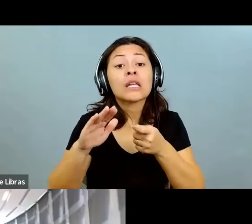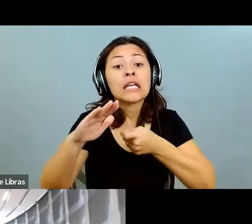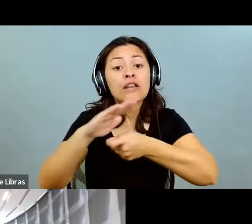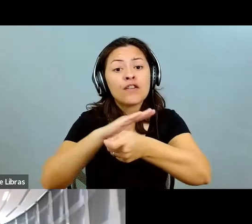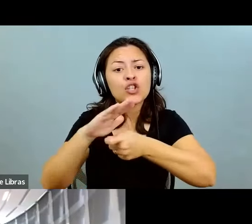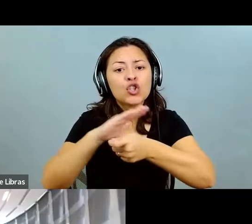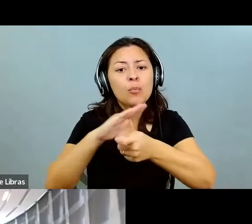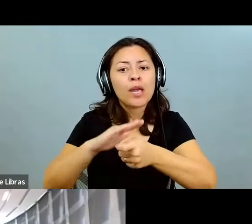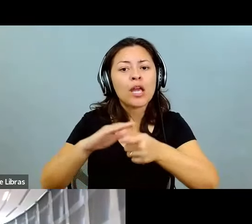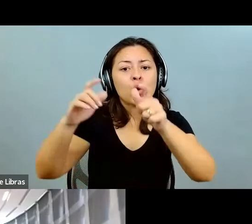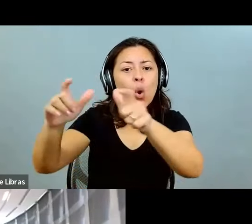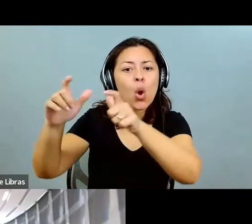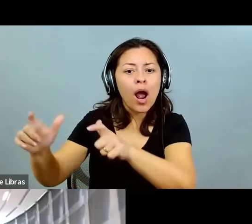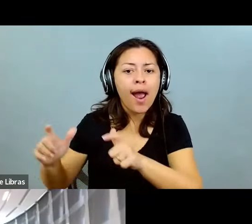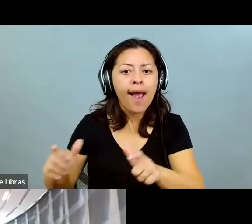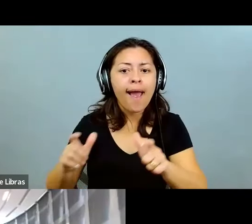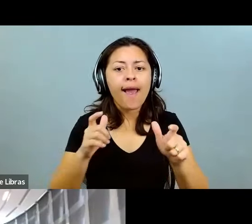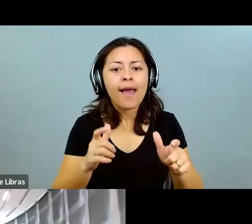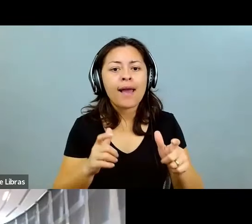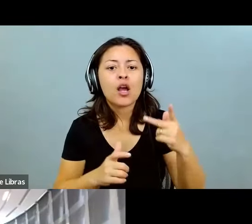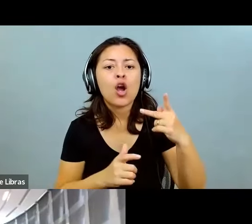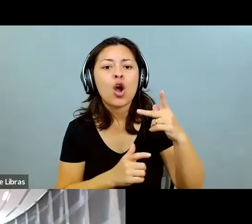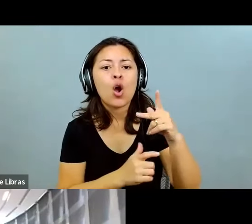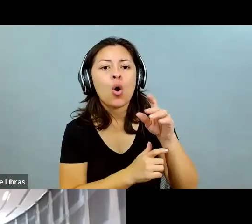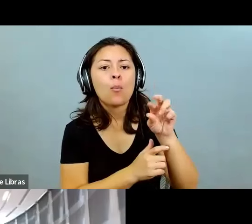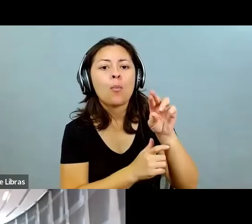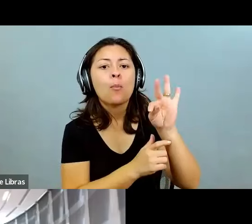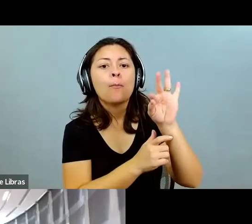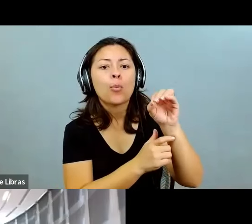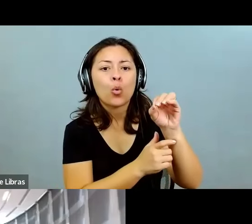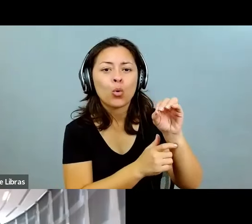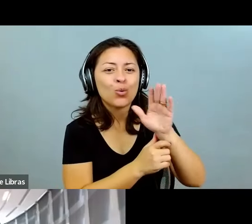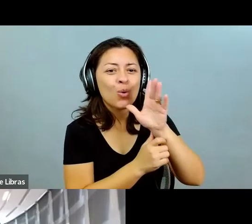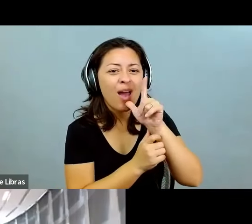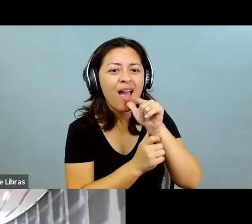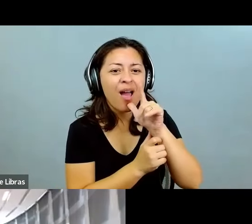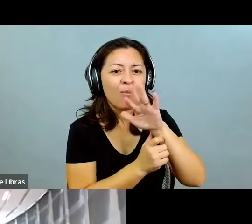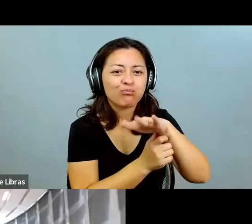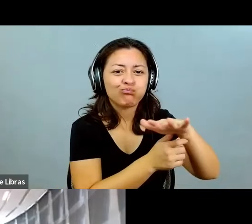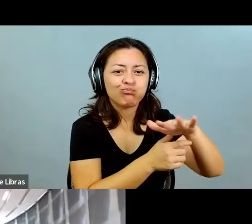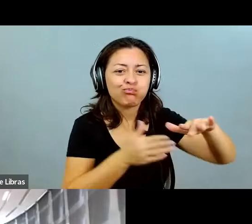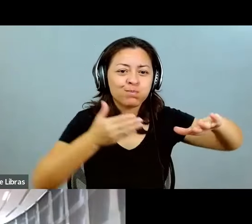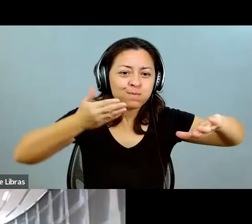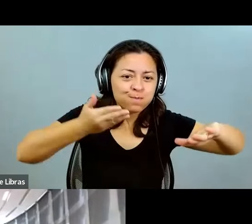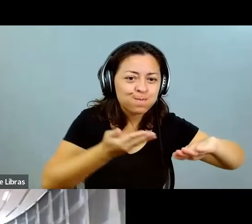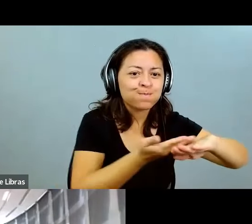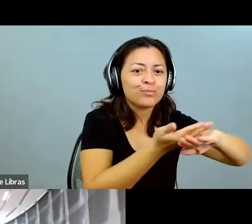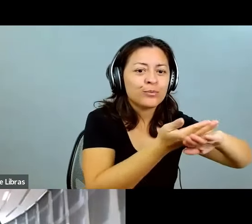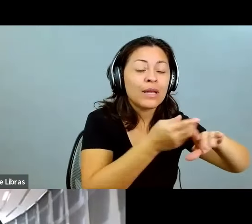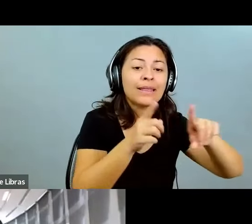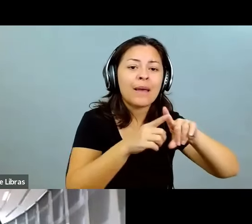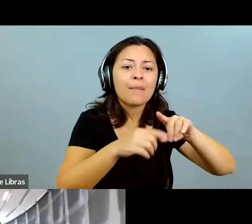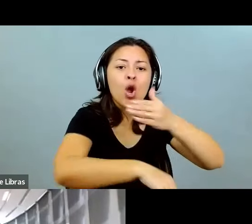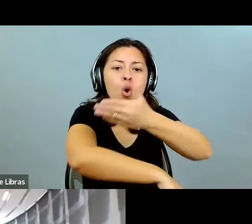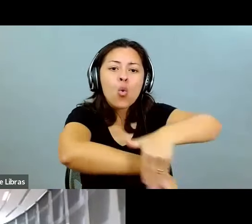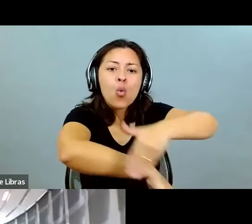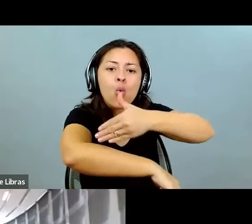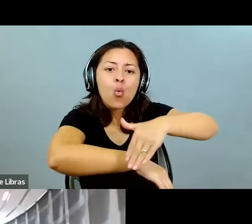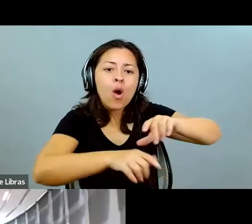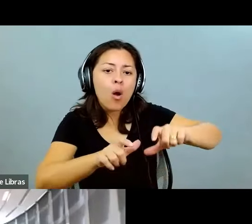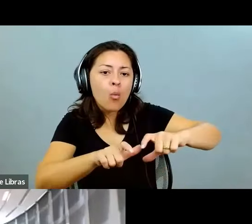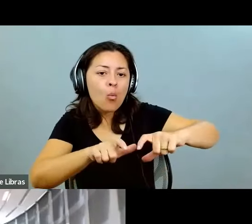feitos nos portos estão sendo feitos cada ano inaugura novos portos ah as estradas estão melhorando devagarinho né então a